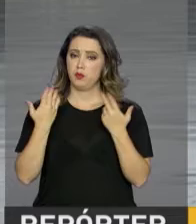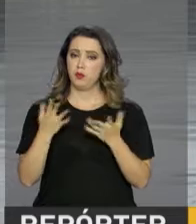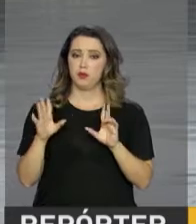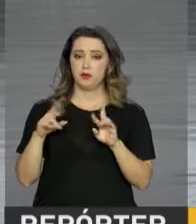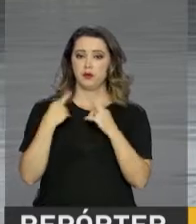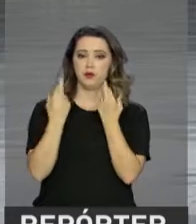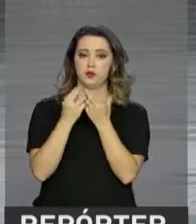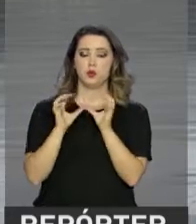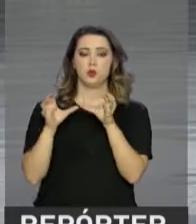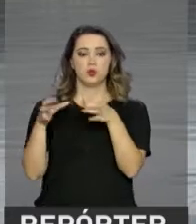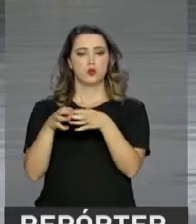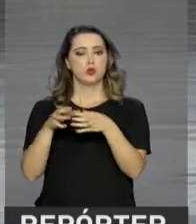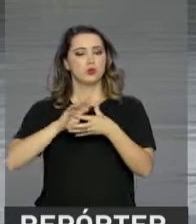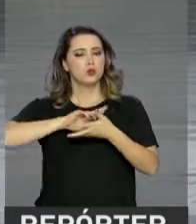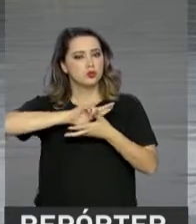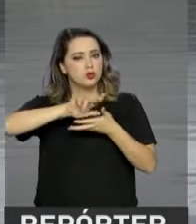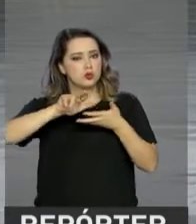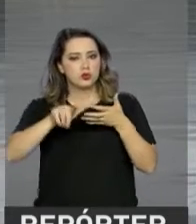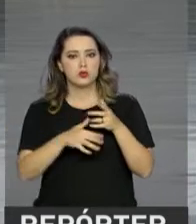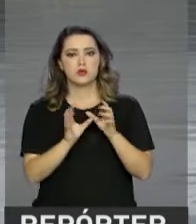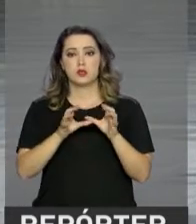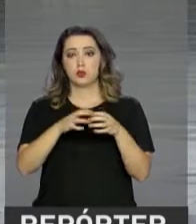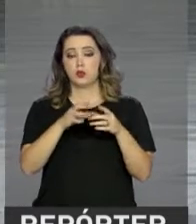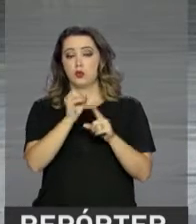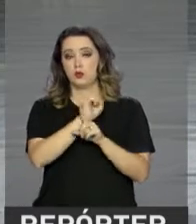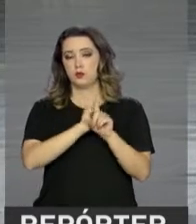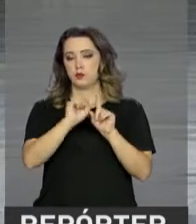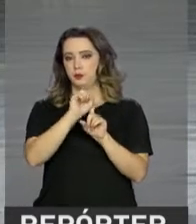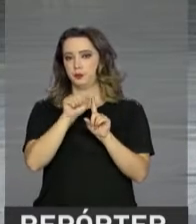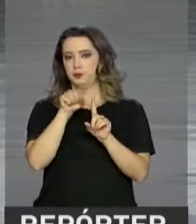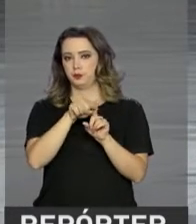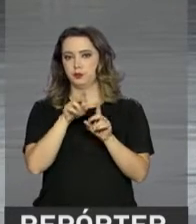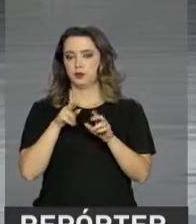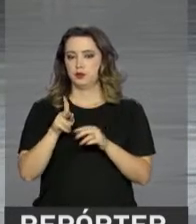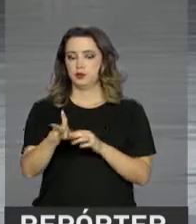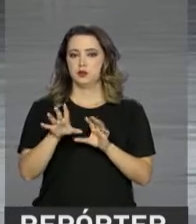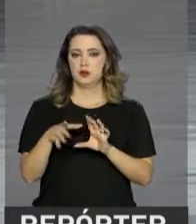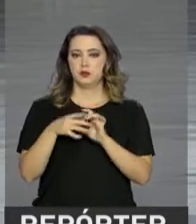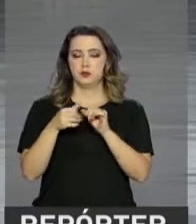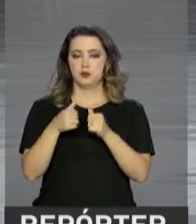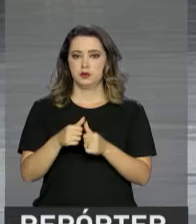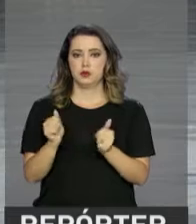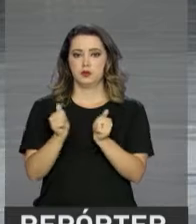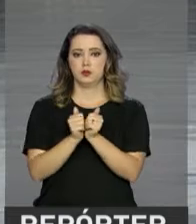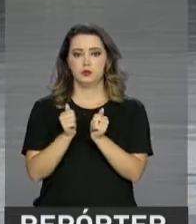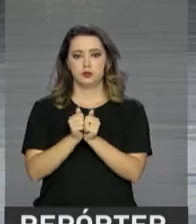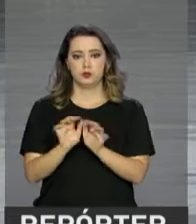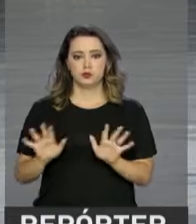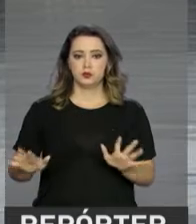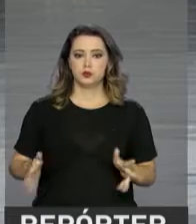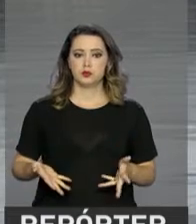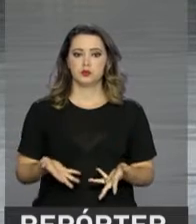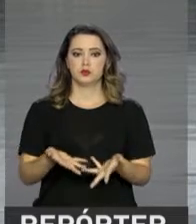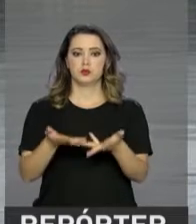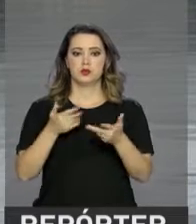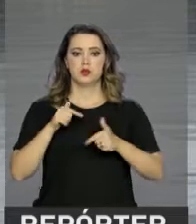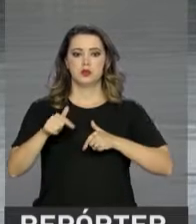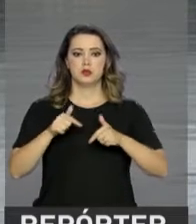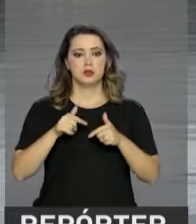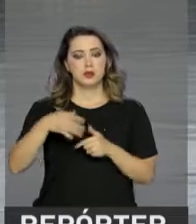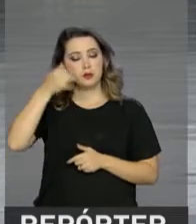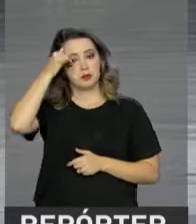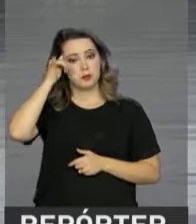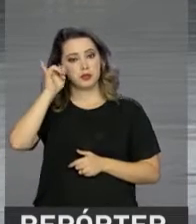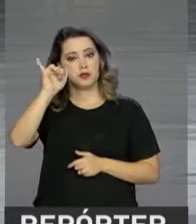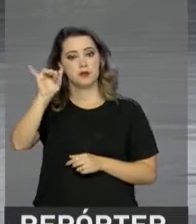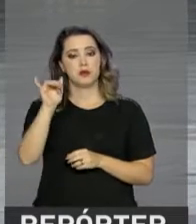à área social no governo. Esse grupo vai se reunir aí com regularidade, com o objetivo de intensificar ações de